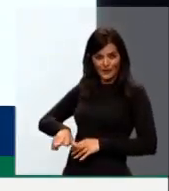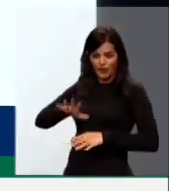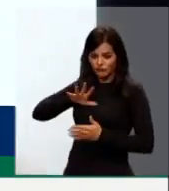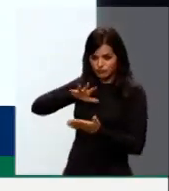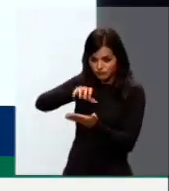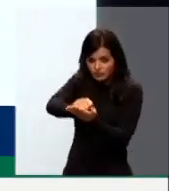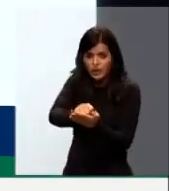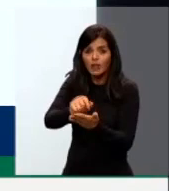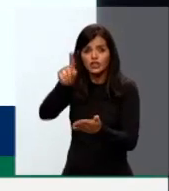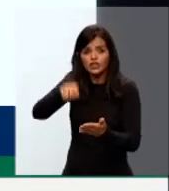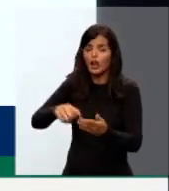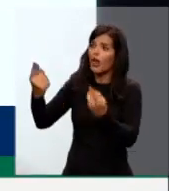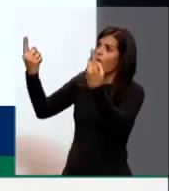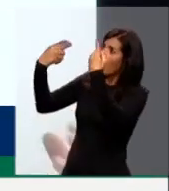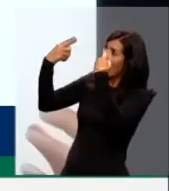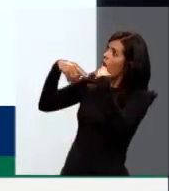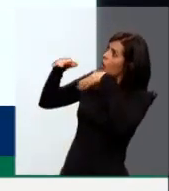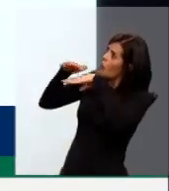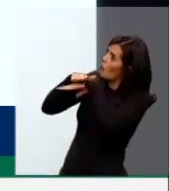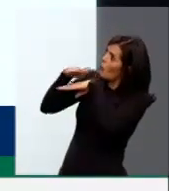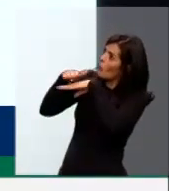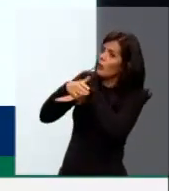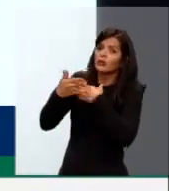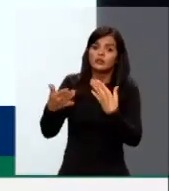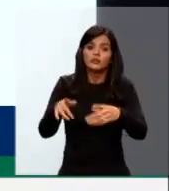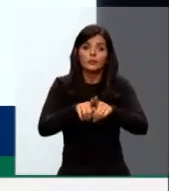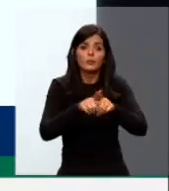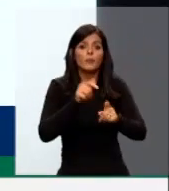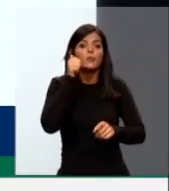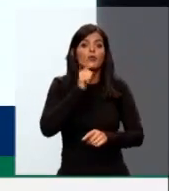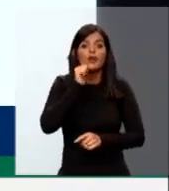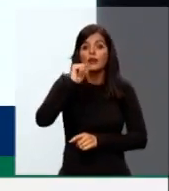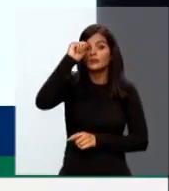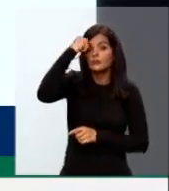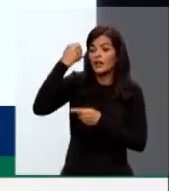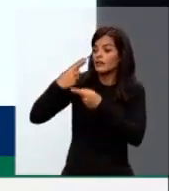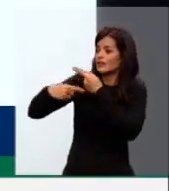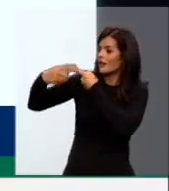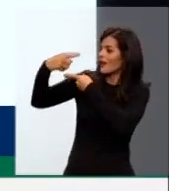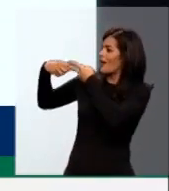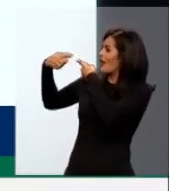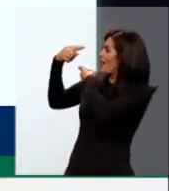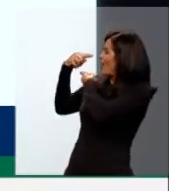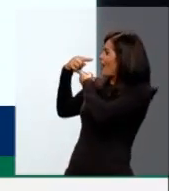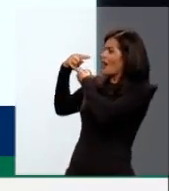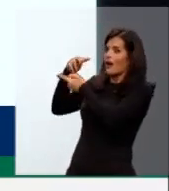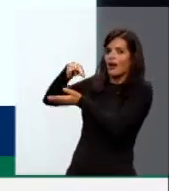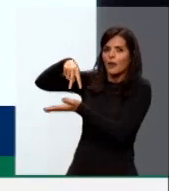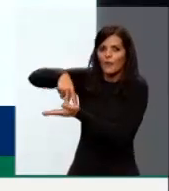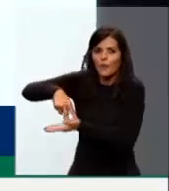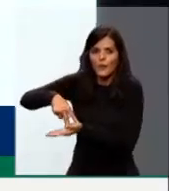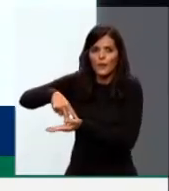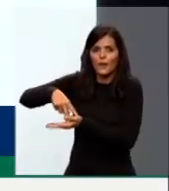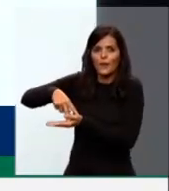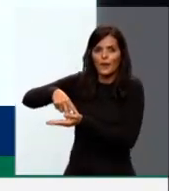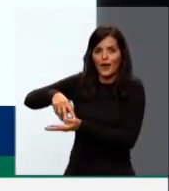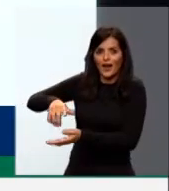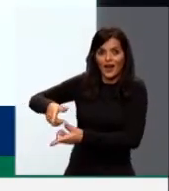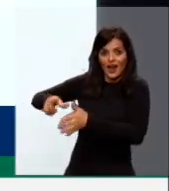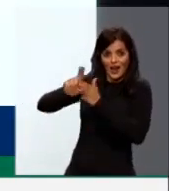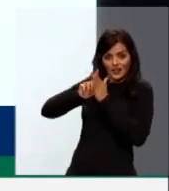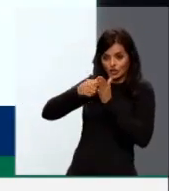janelas, portas por mulheres pretas que vieram antes de nós, e a gente não vai aceitar mais que fechem